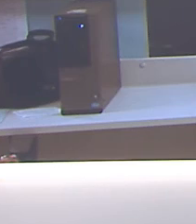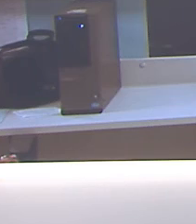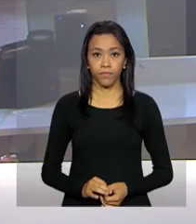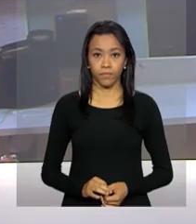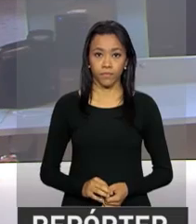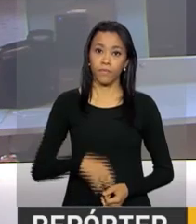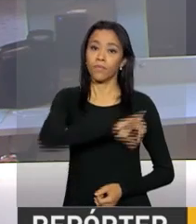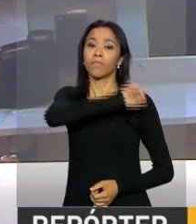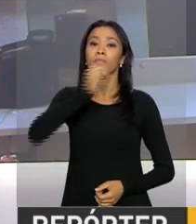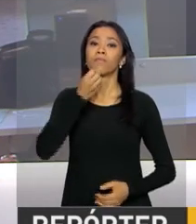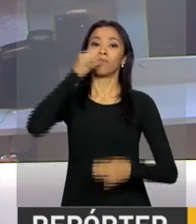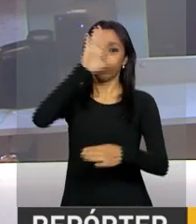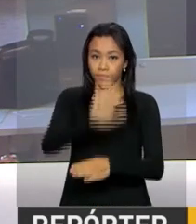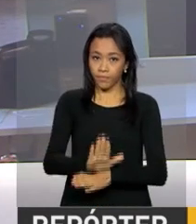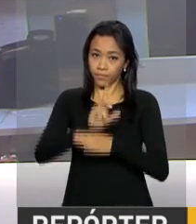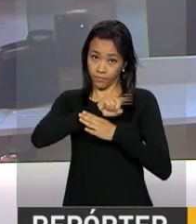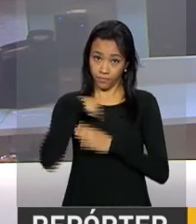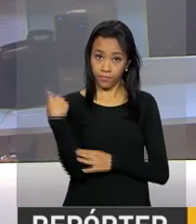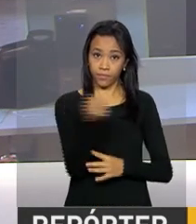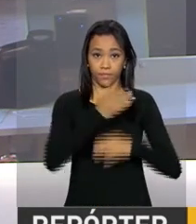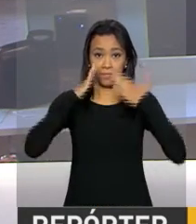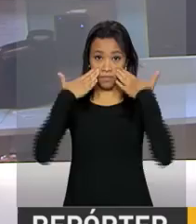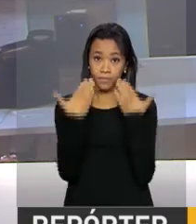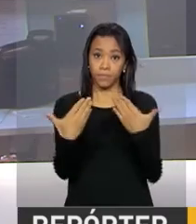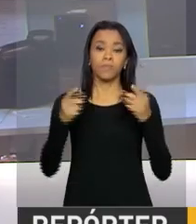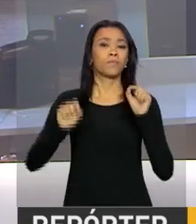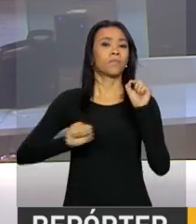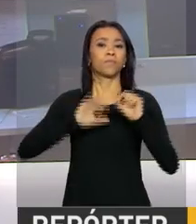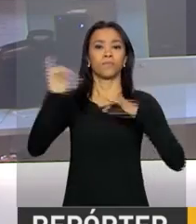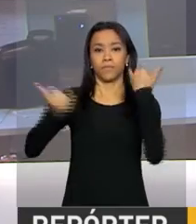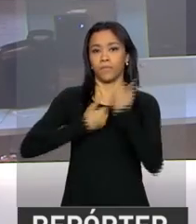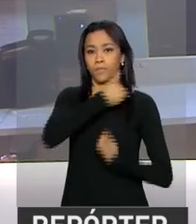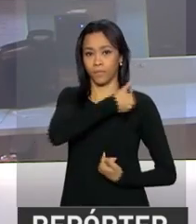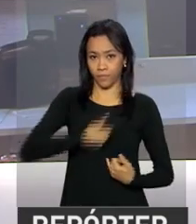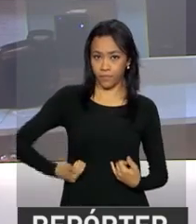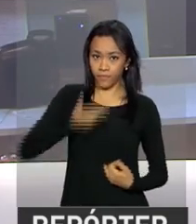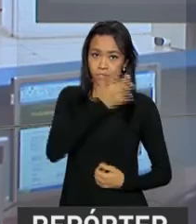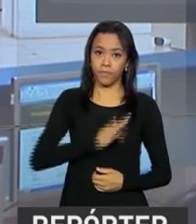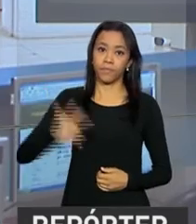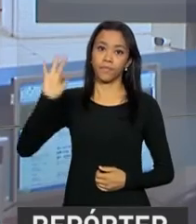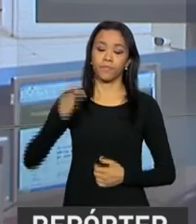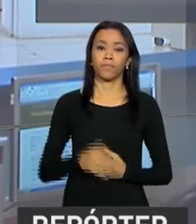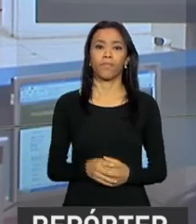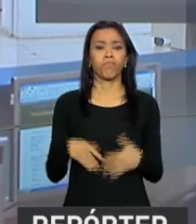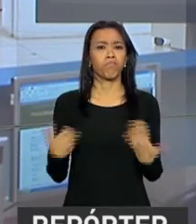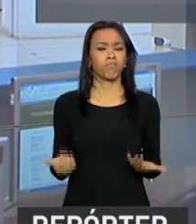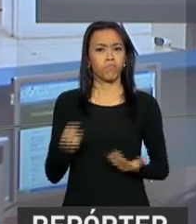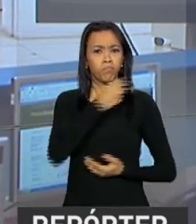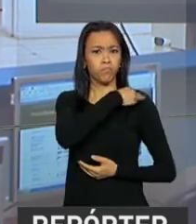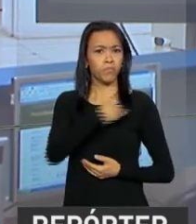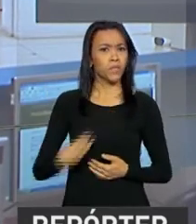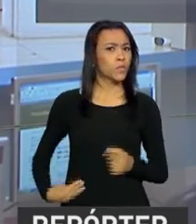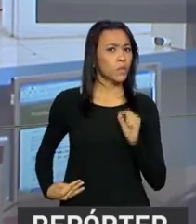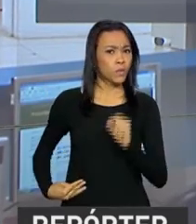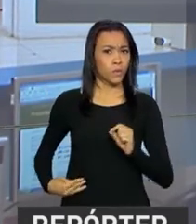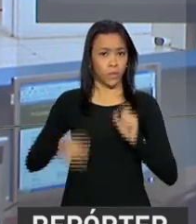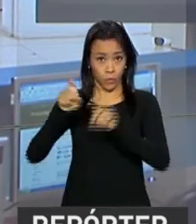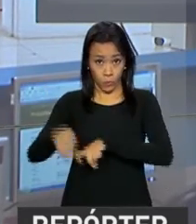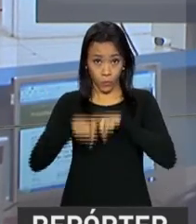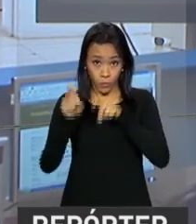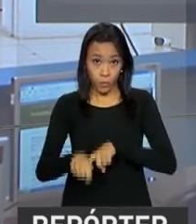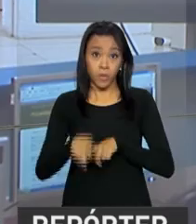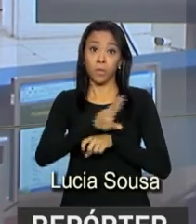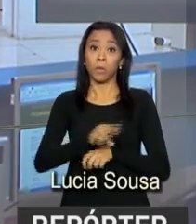olá boa tarde o repórter nbr está no ar com as notícias do governo federal o ministro da agricultura blairo maggi